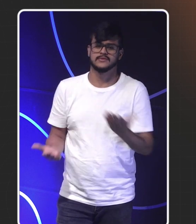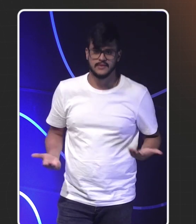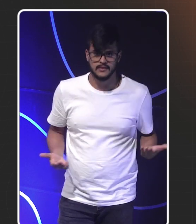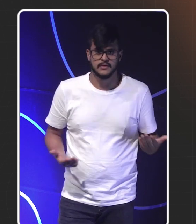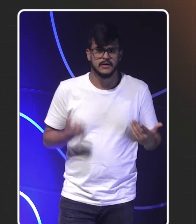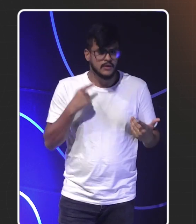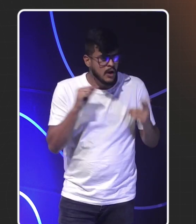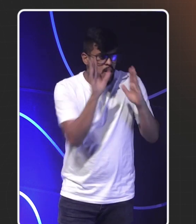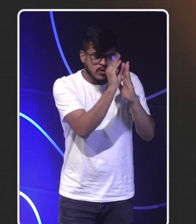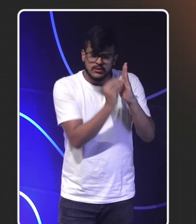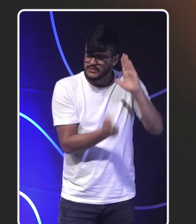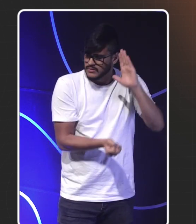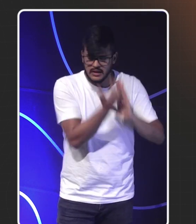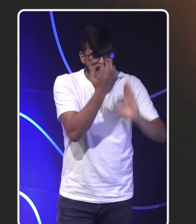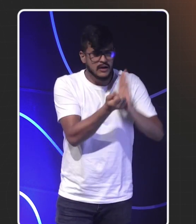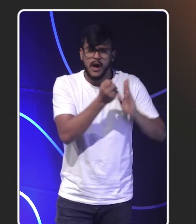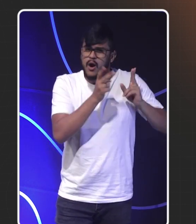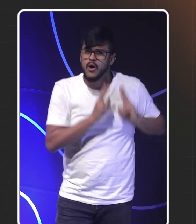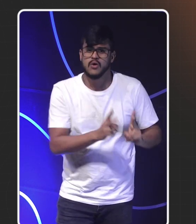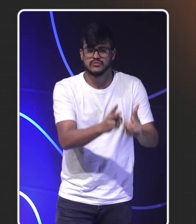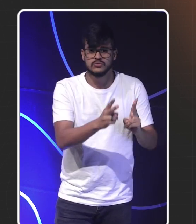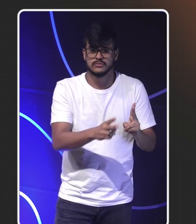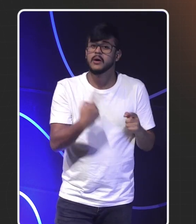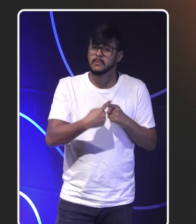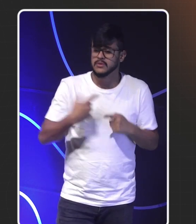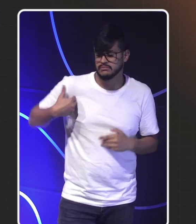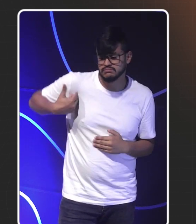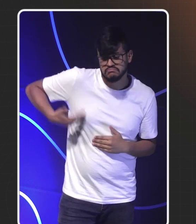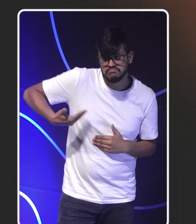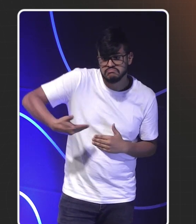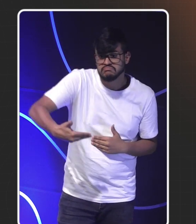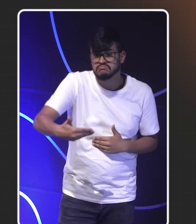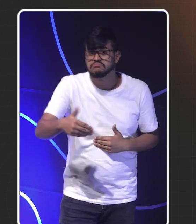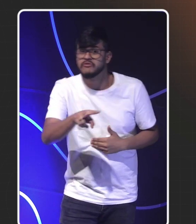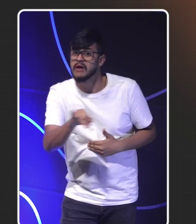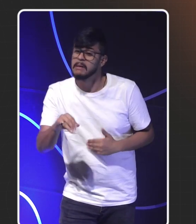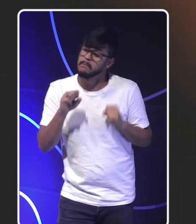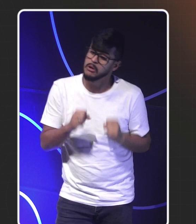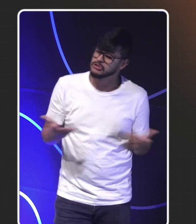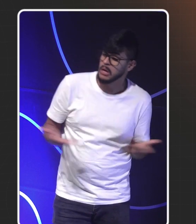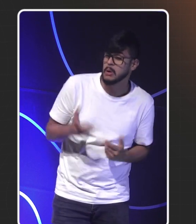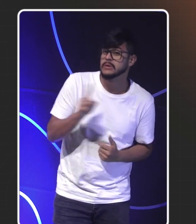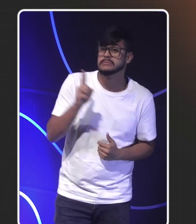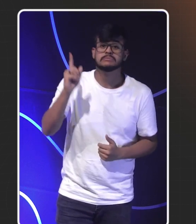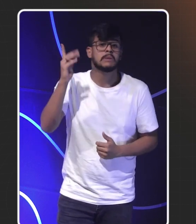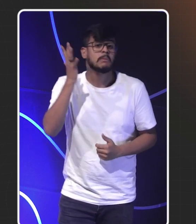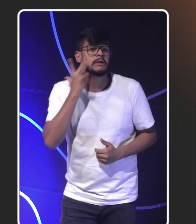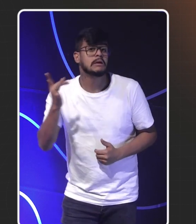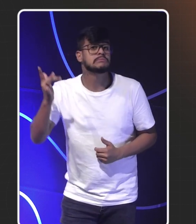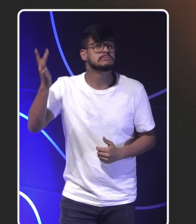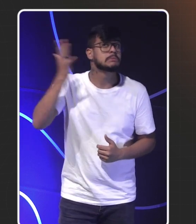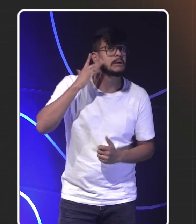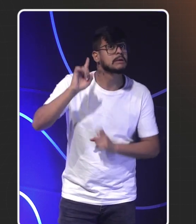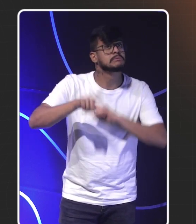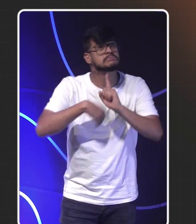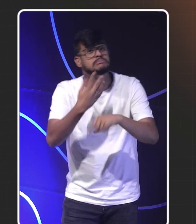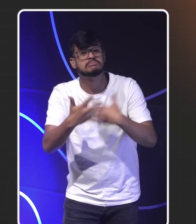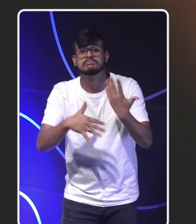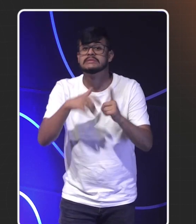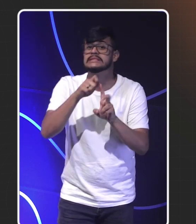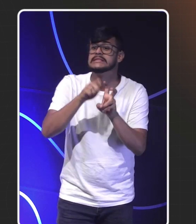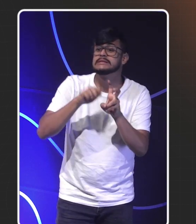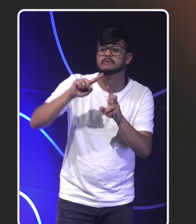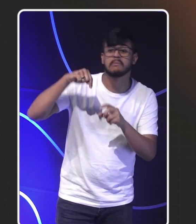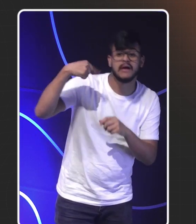continuar criando, e vai chegar uma hora, talvez seja hoje, talvez amanhã, talvez depois de amanhã, talvez 5 meses lá na